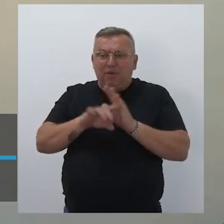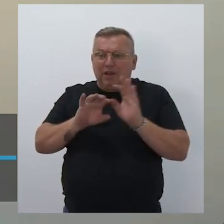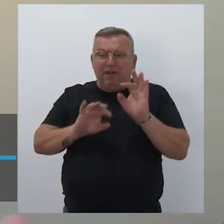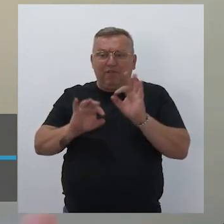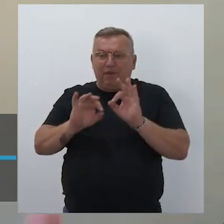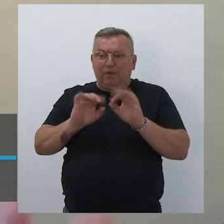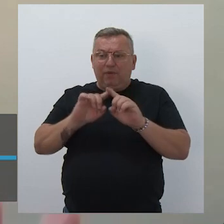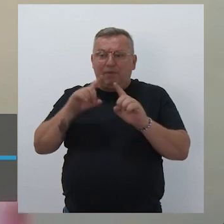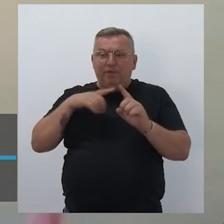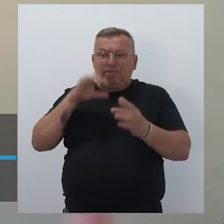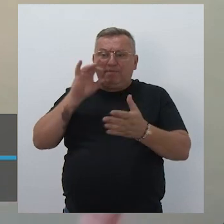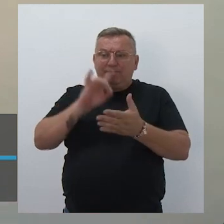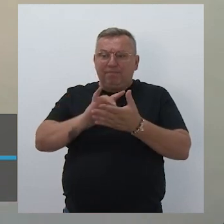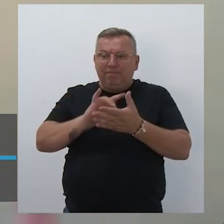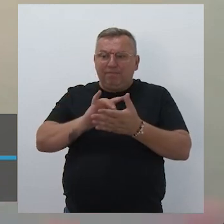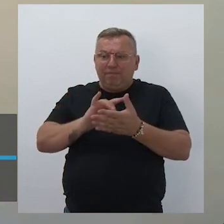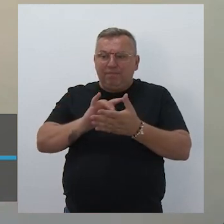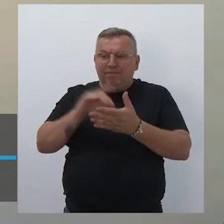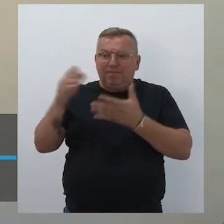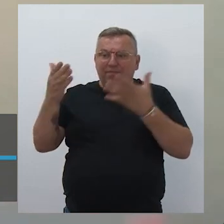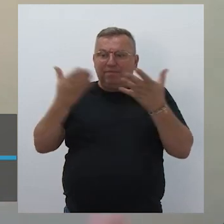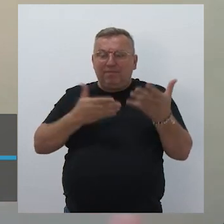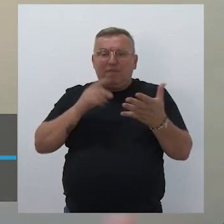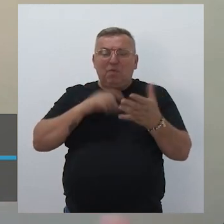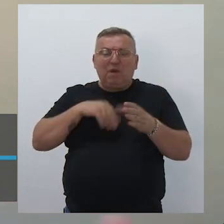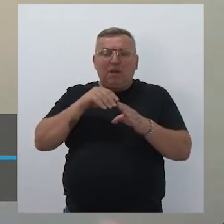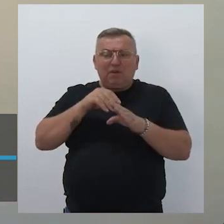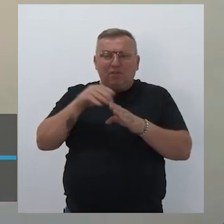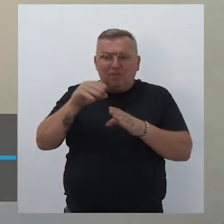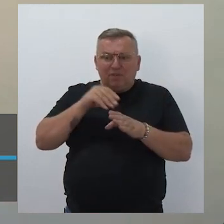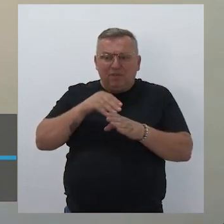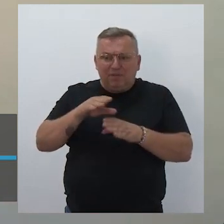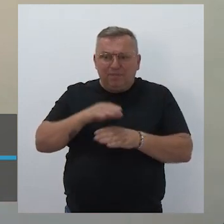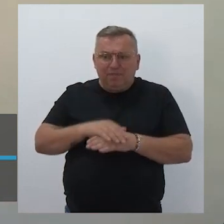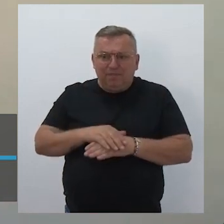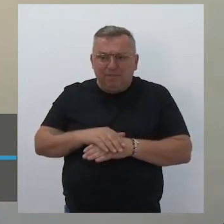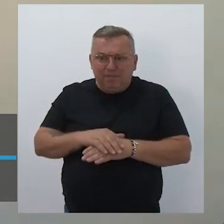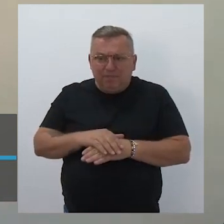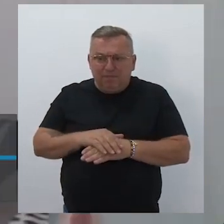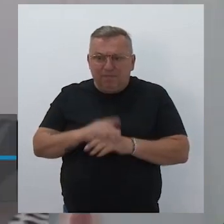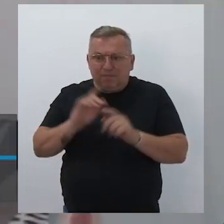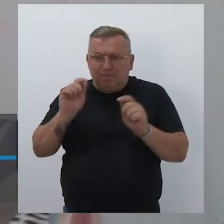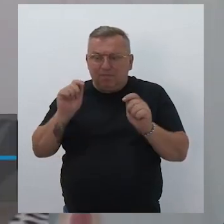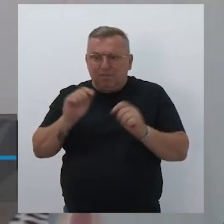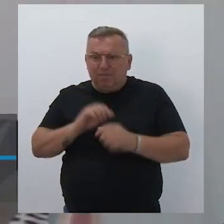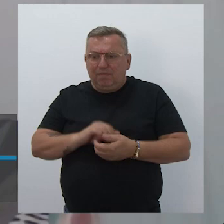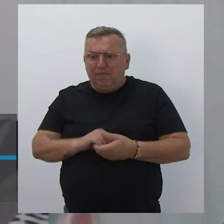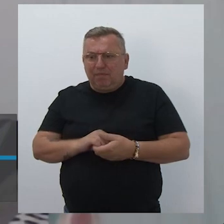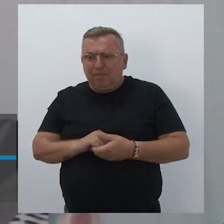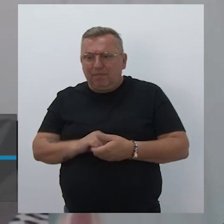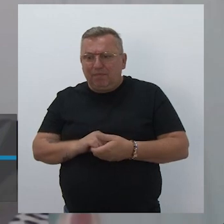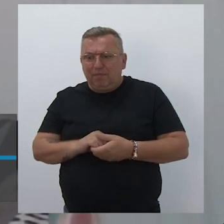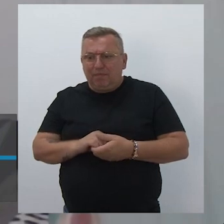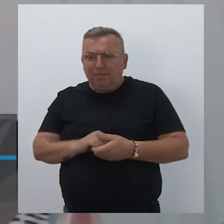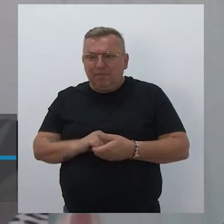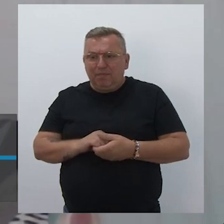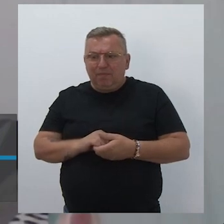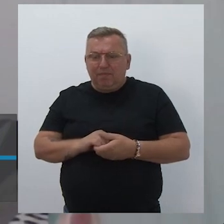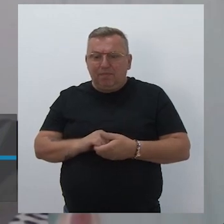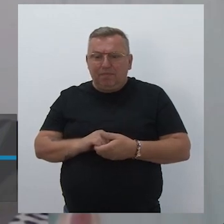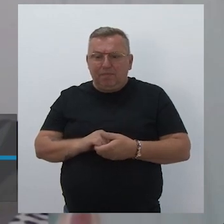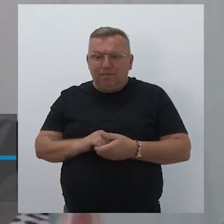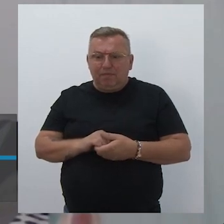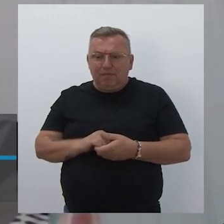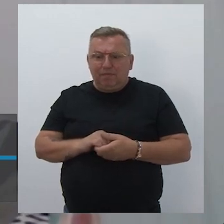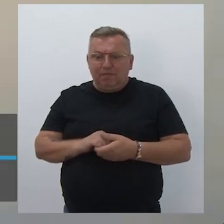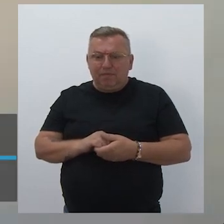né? Na verdade, ele traz fica a dica. Hoje poderia pensar em dar liberdade para cada DE